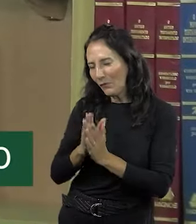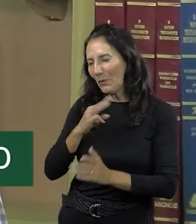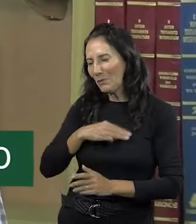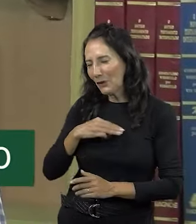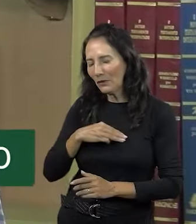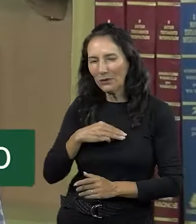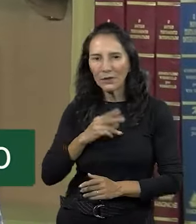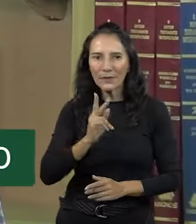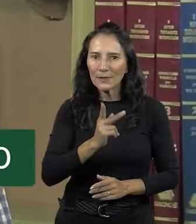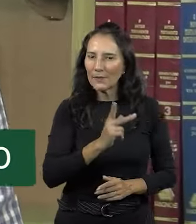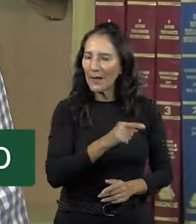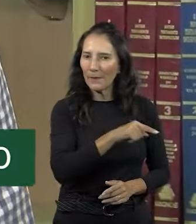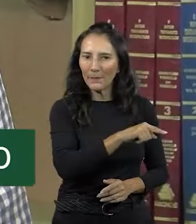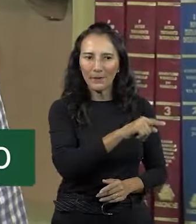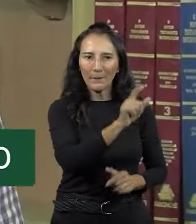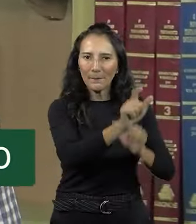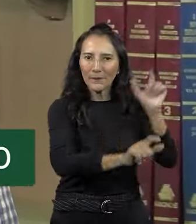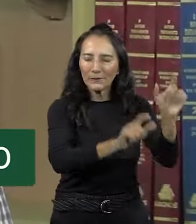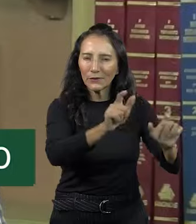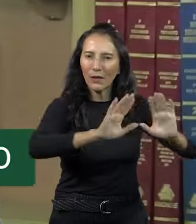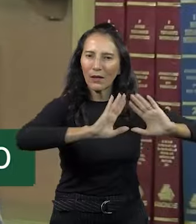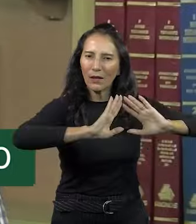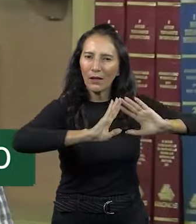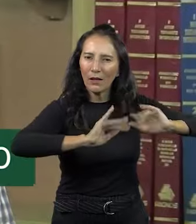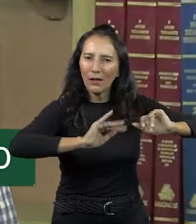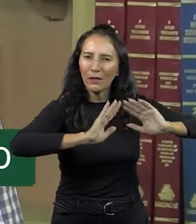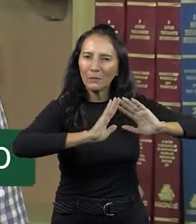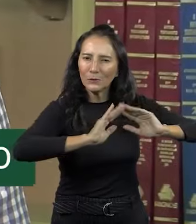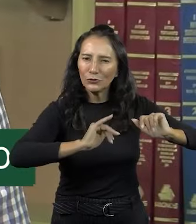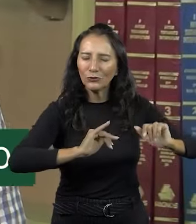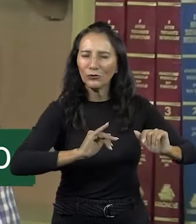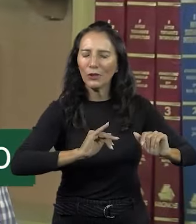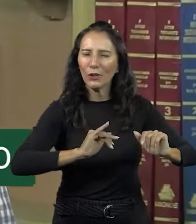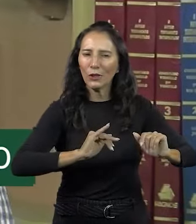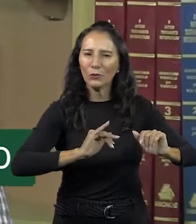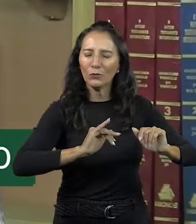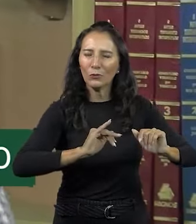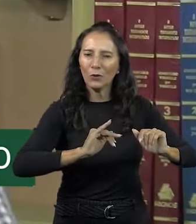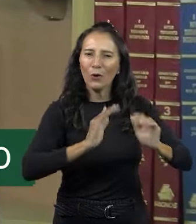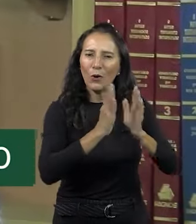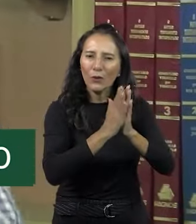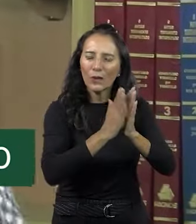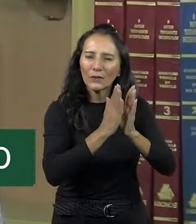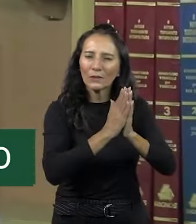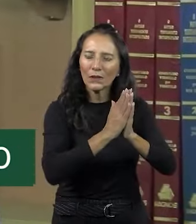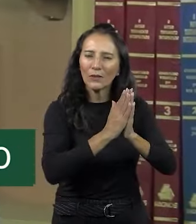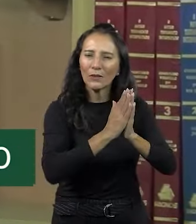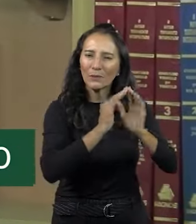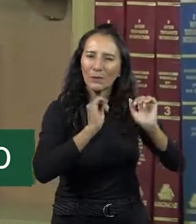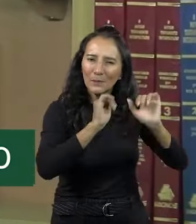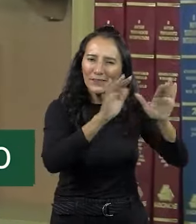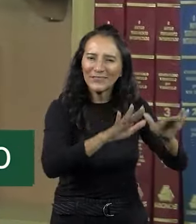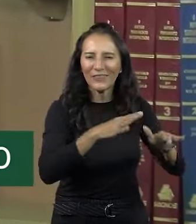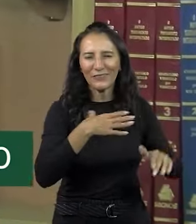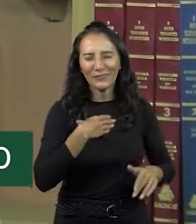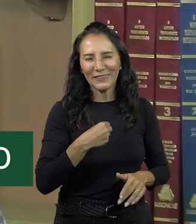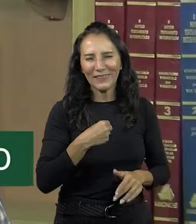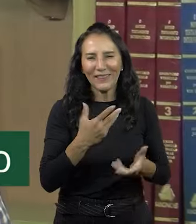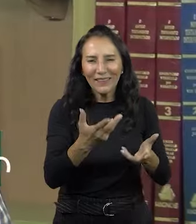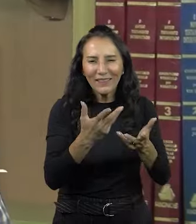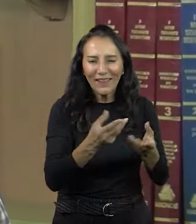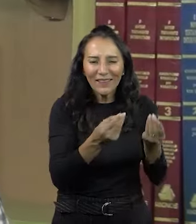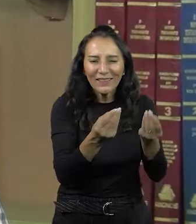sempre alguém falando da do propósito para os seus filhos e sempre pensando no